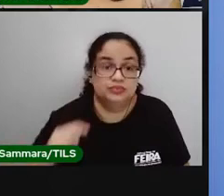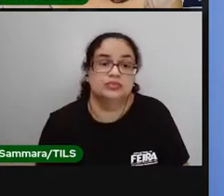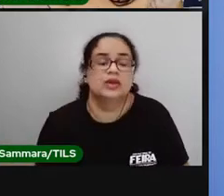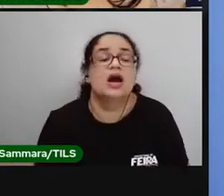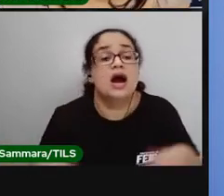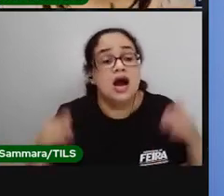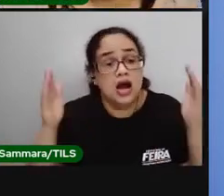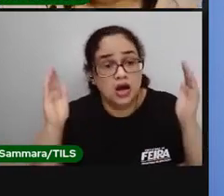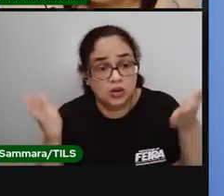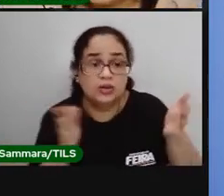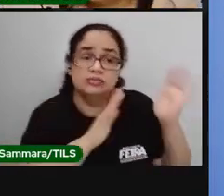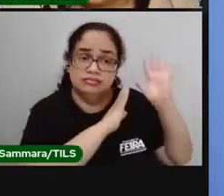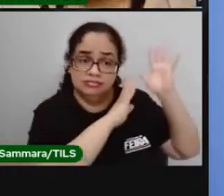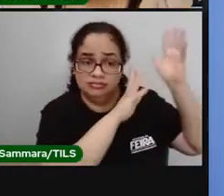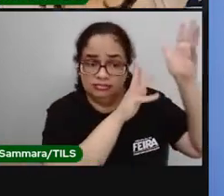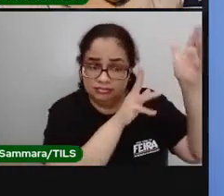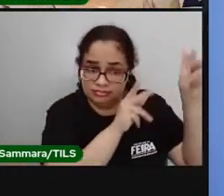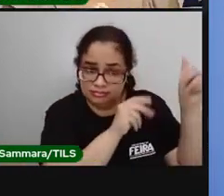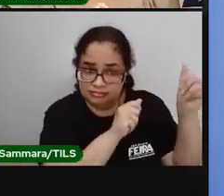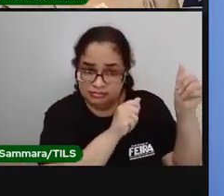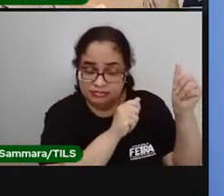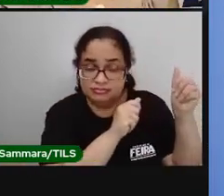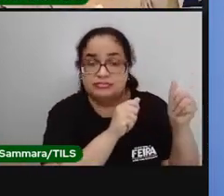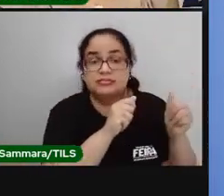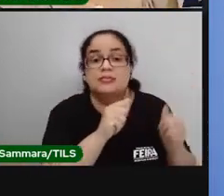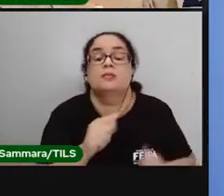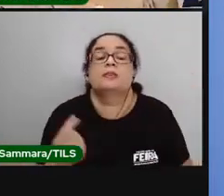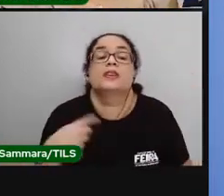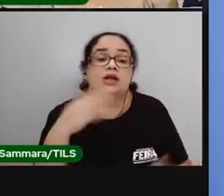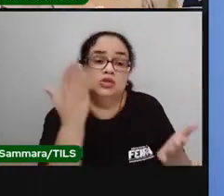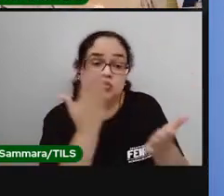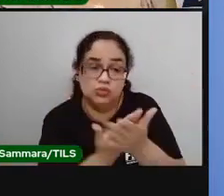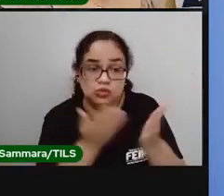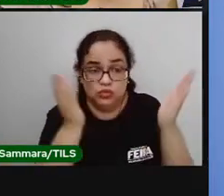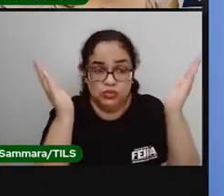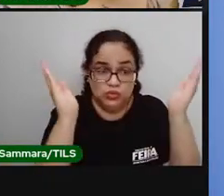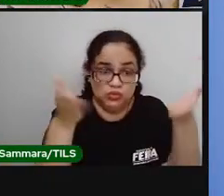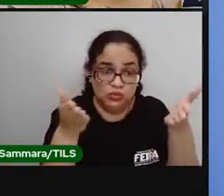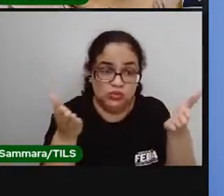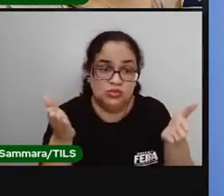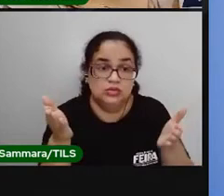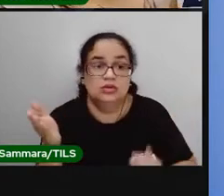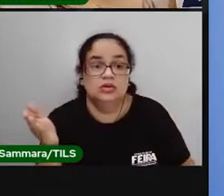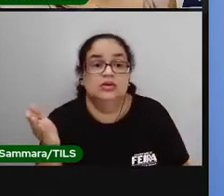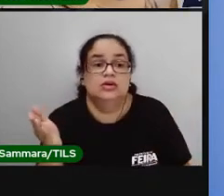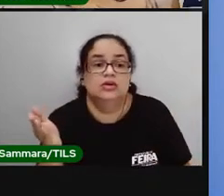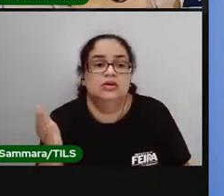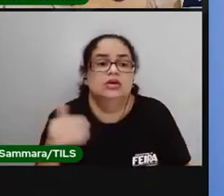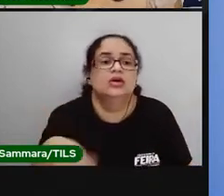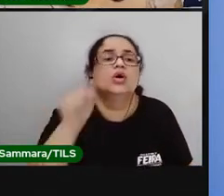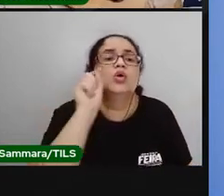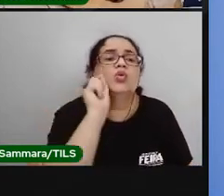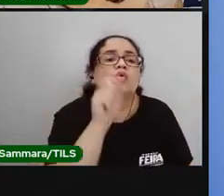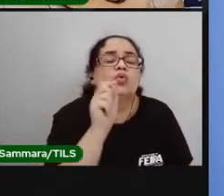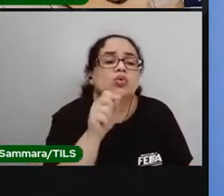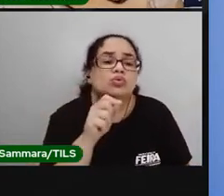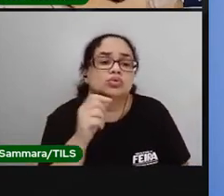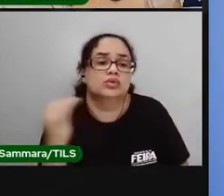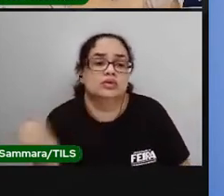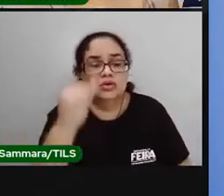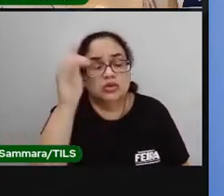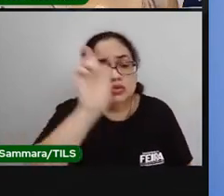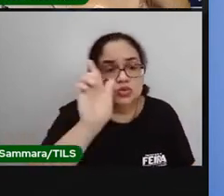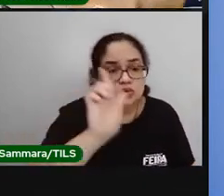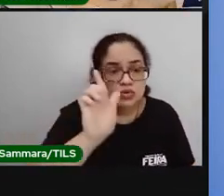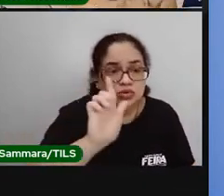E agora chegou a hora da nossa revisão. Então, nós estudamos hoje os conceitos fundamentais da